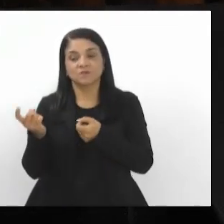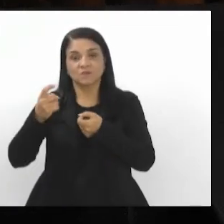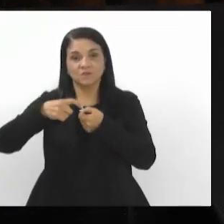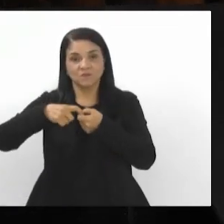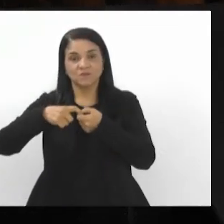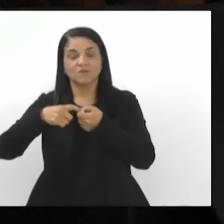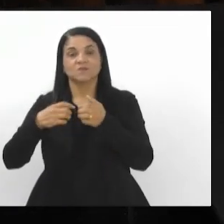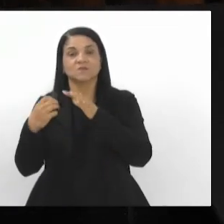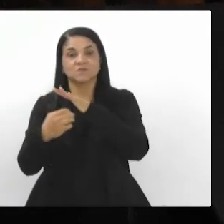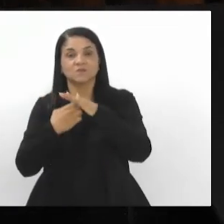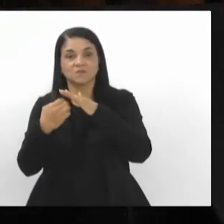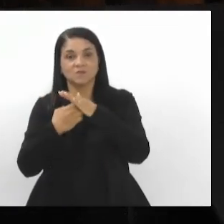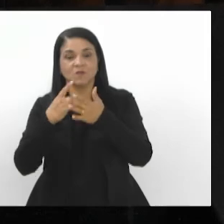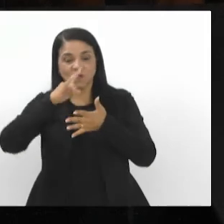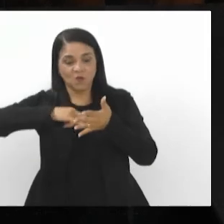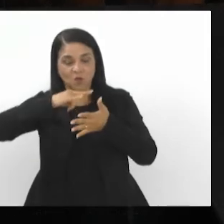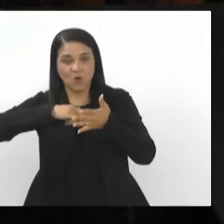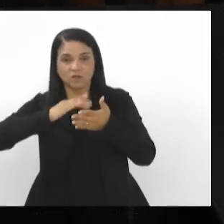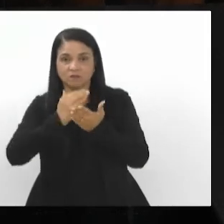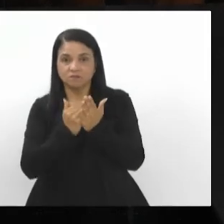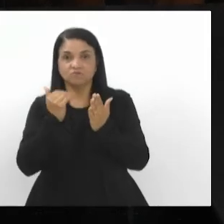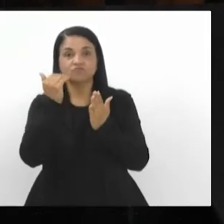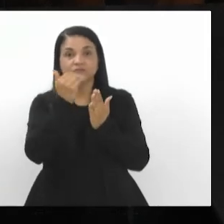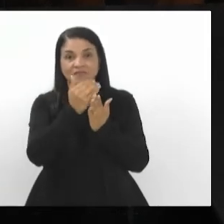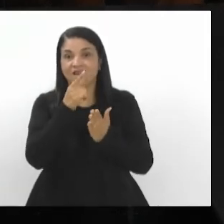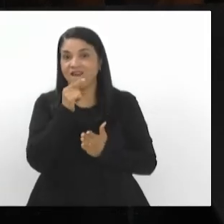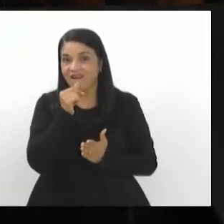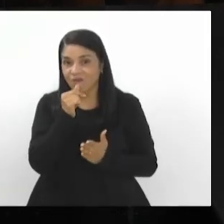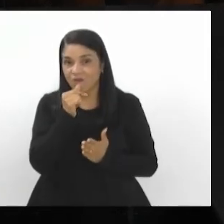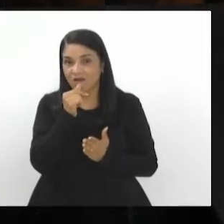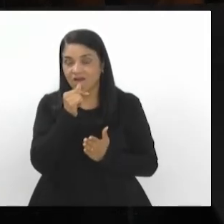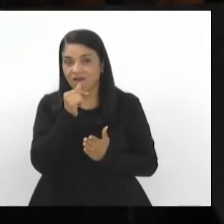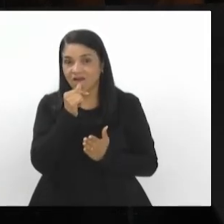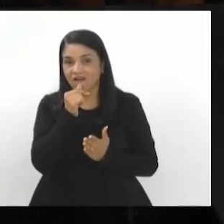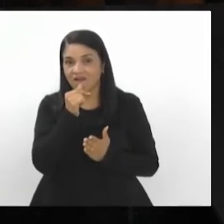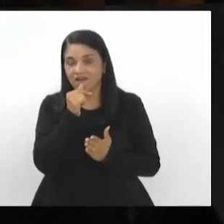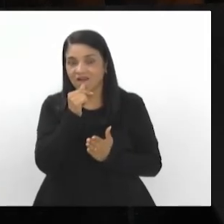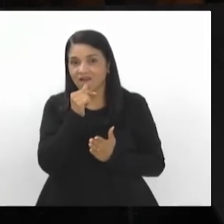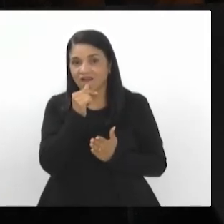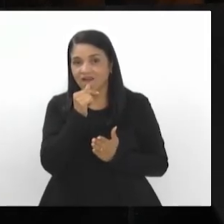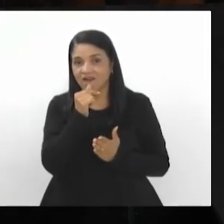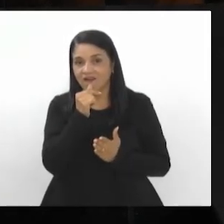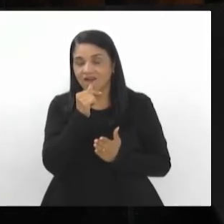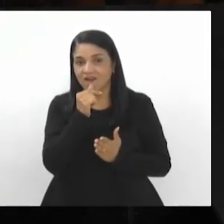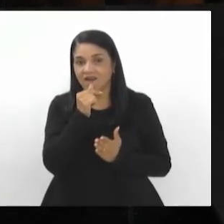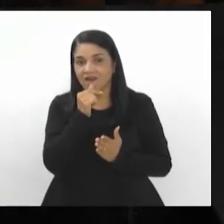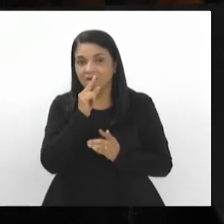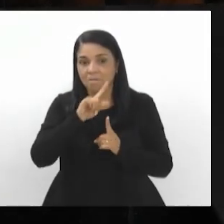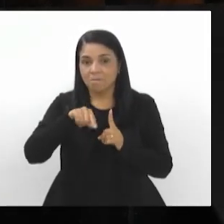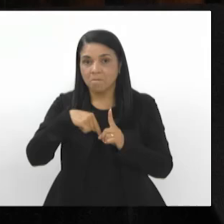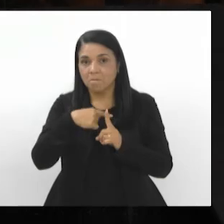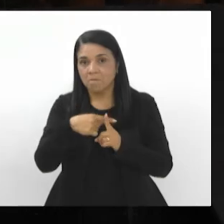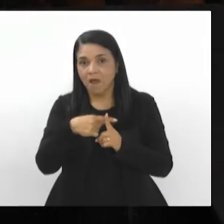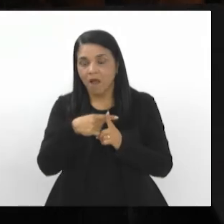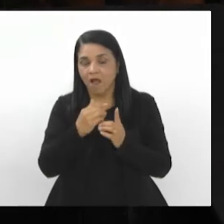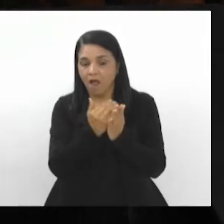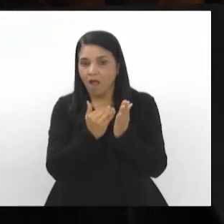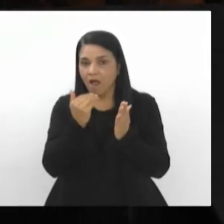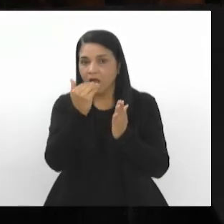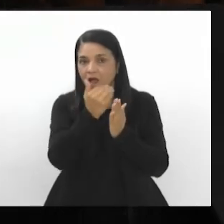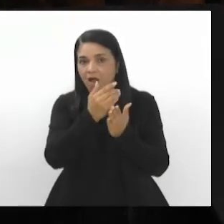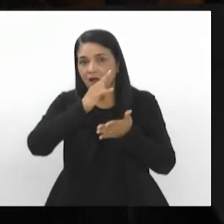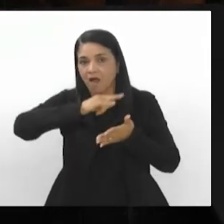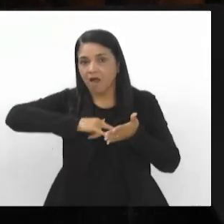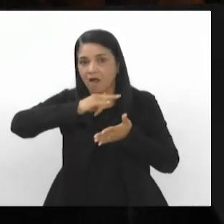sua conta de luz, ou de água, desculpe, sua conta de água chegará mais cara